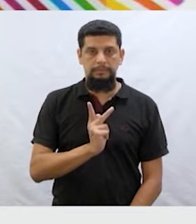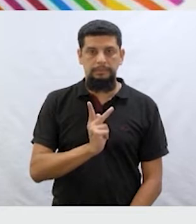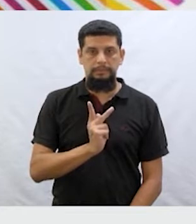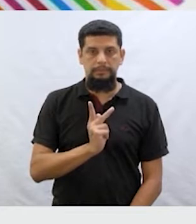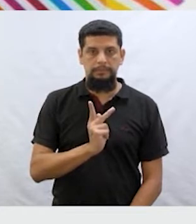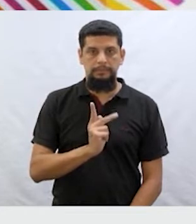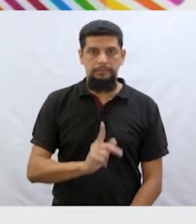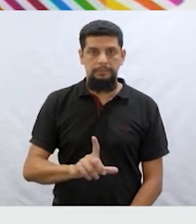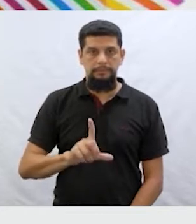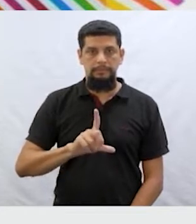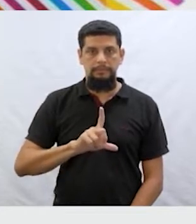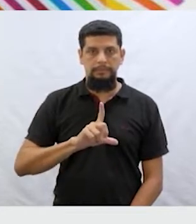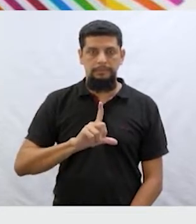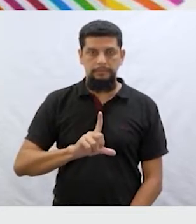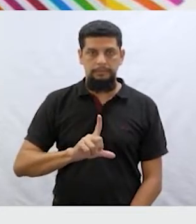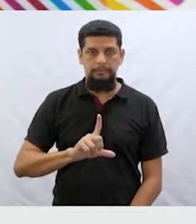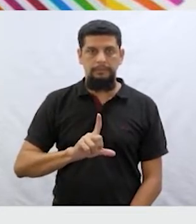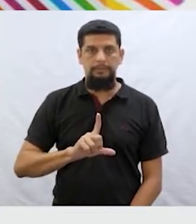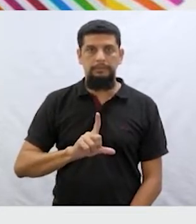K,